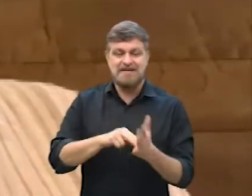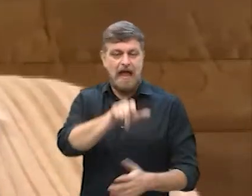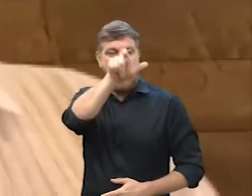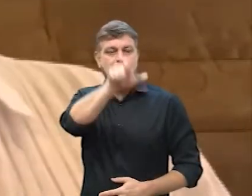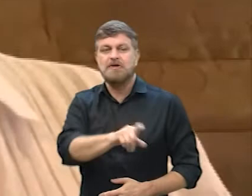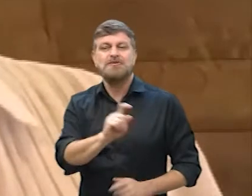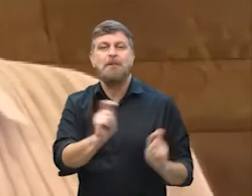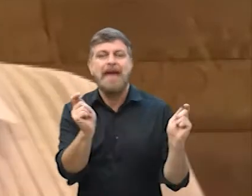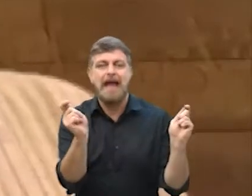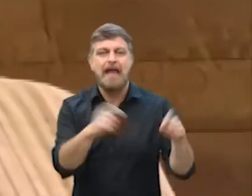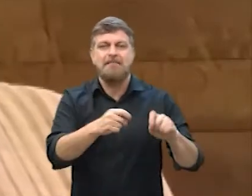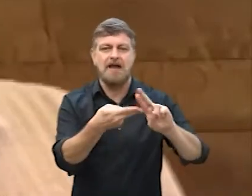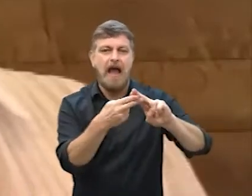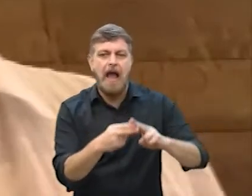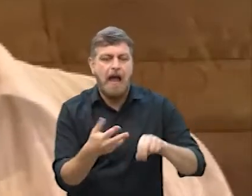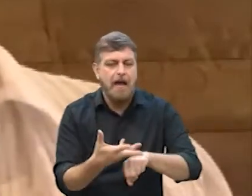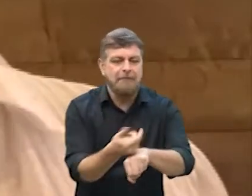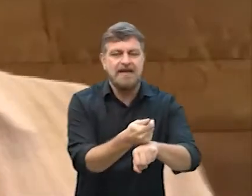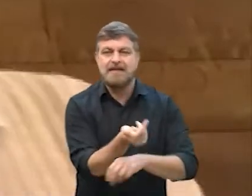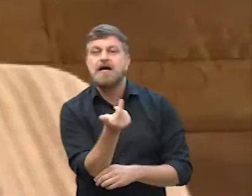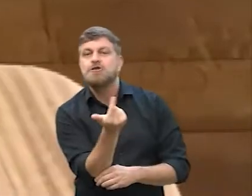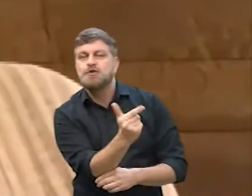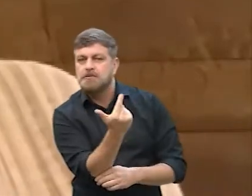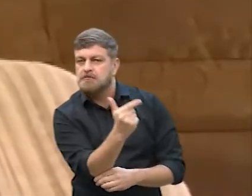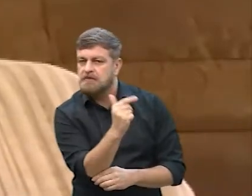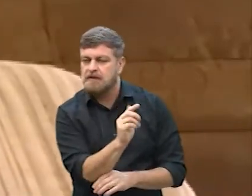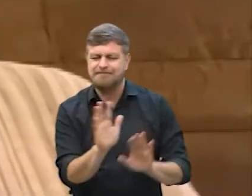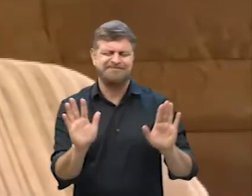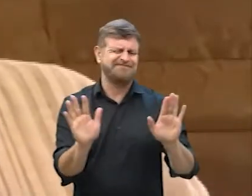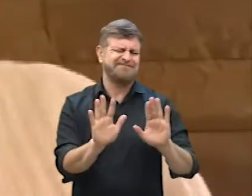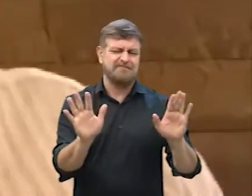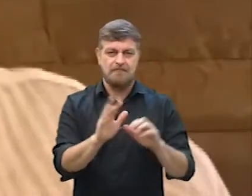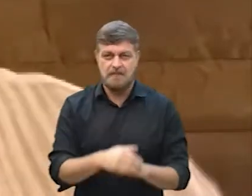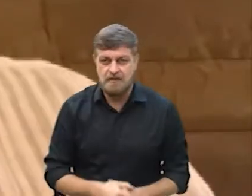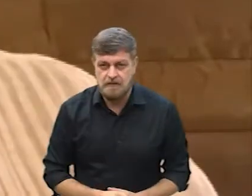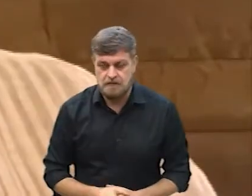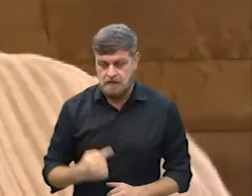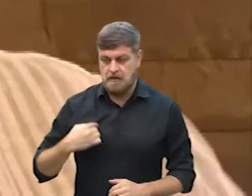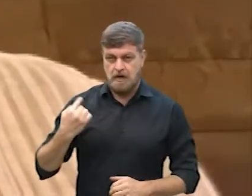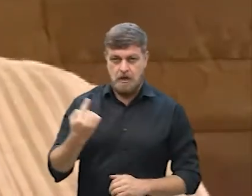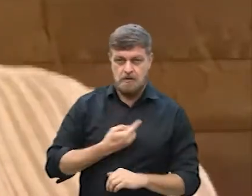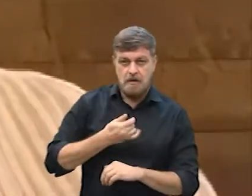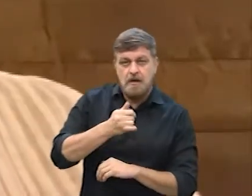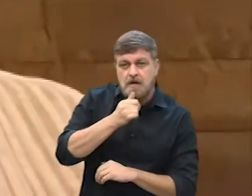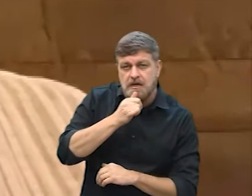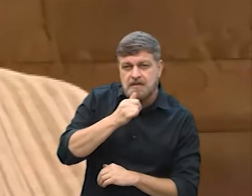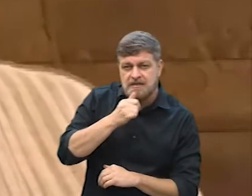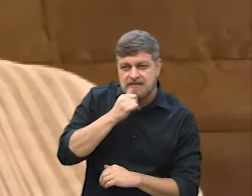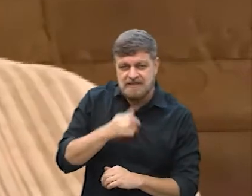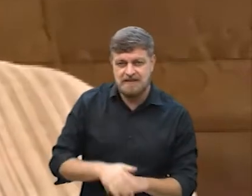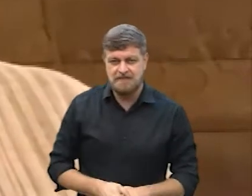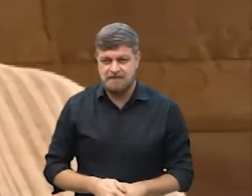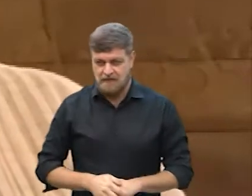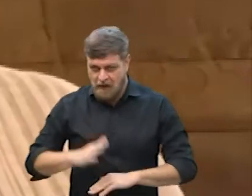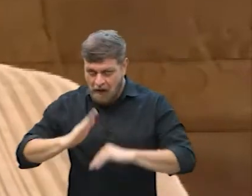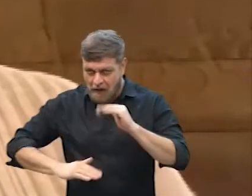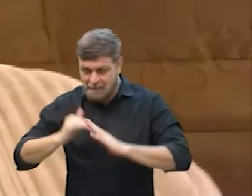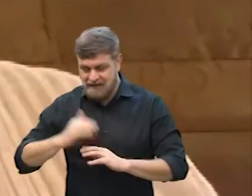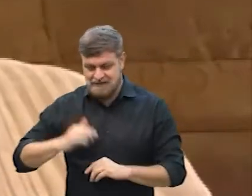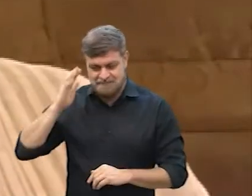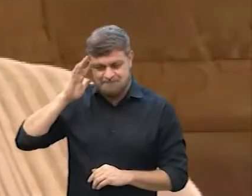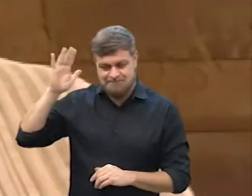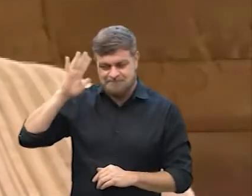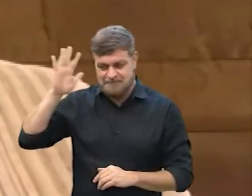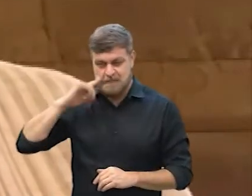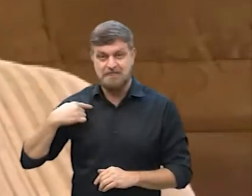capacidade, competência ou falta de capacidade e competência. Se nós, por exemplo, um exercício muito simples, que a